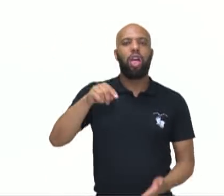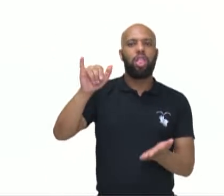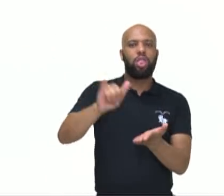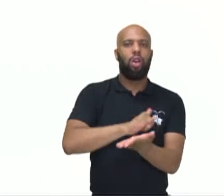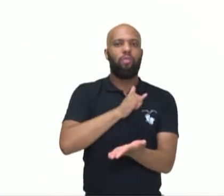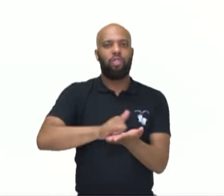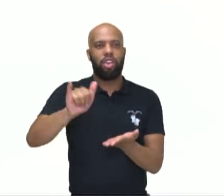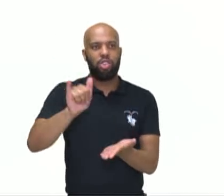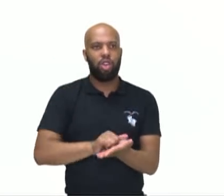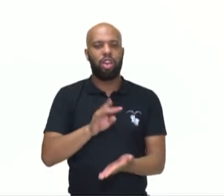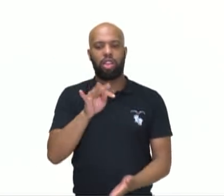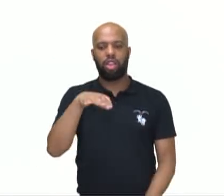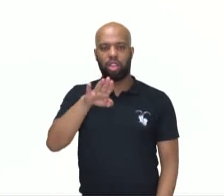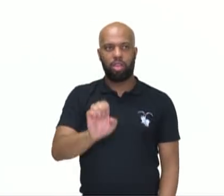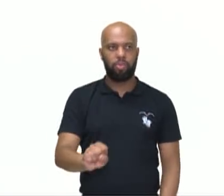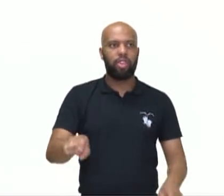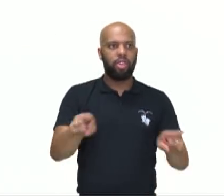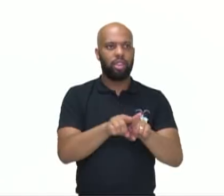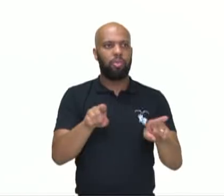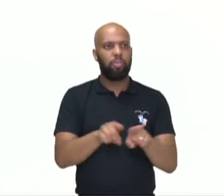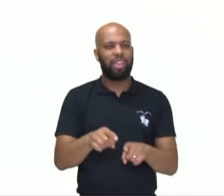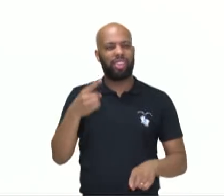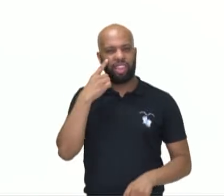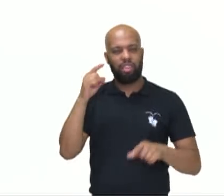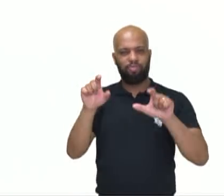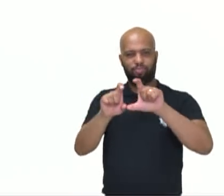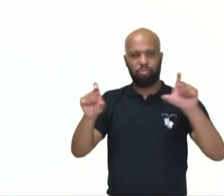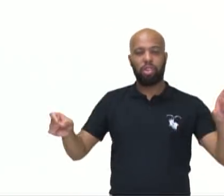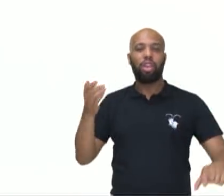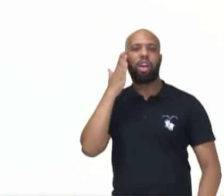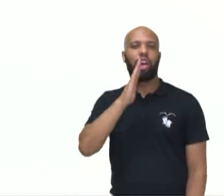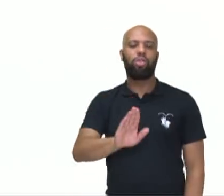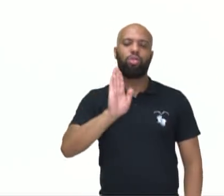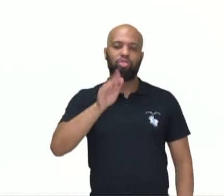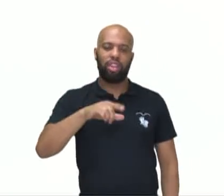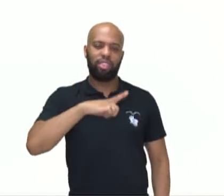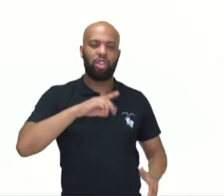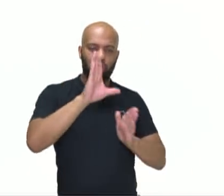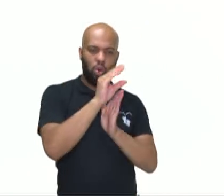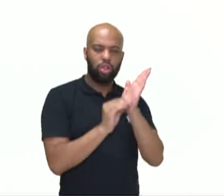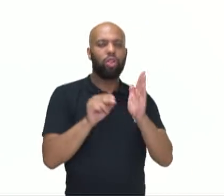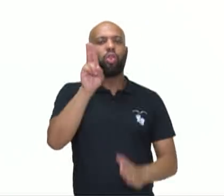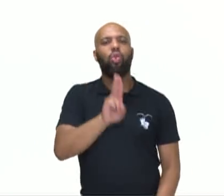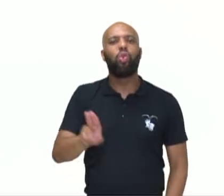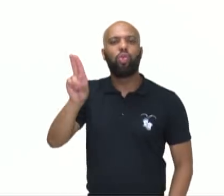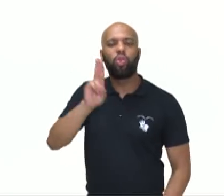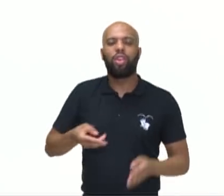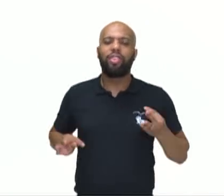Des Moines Register já criaram conteúdo com a tecnologia,